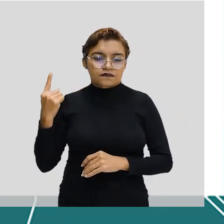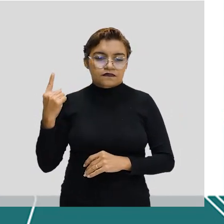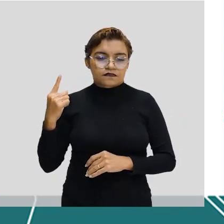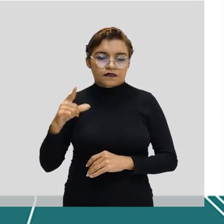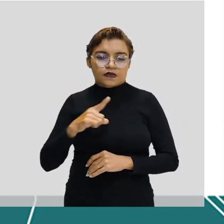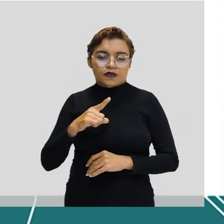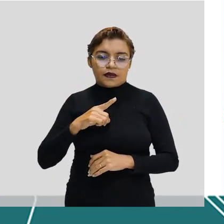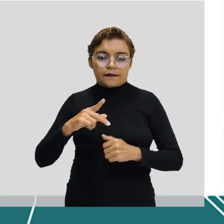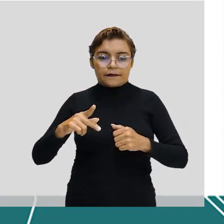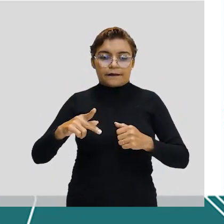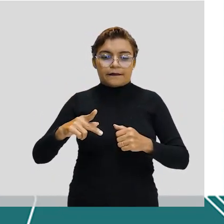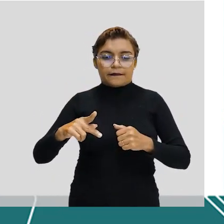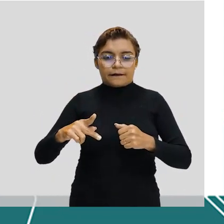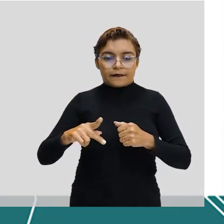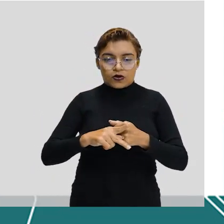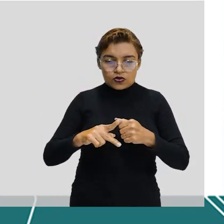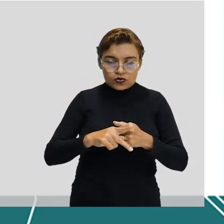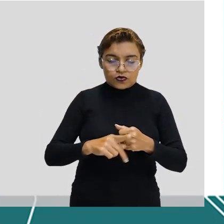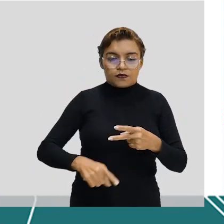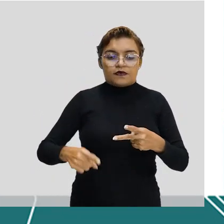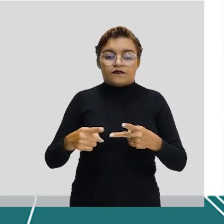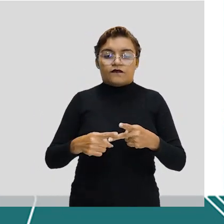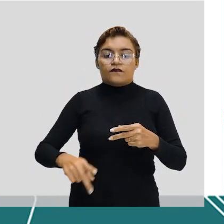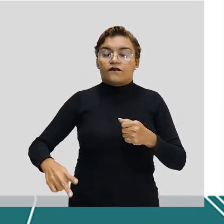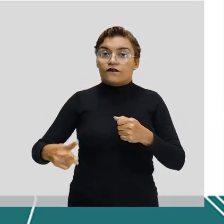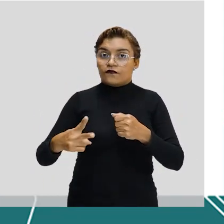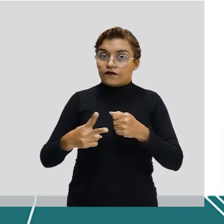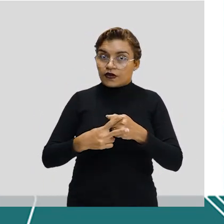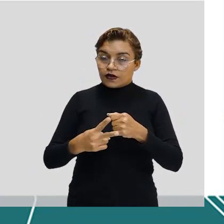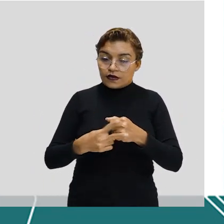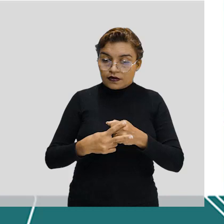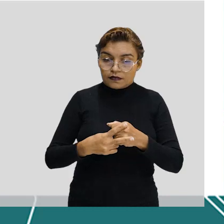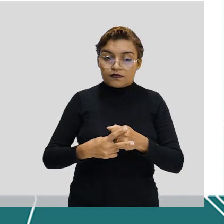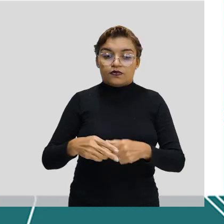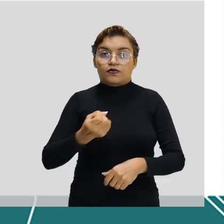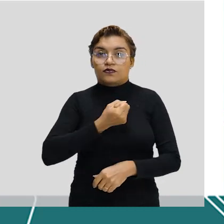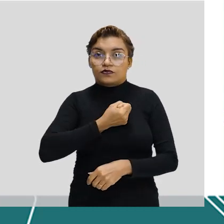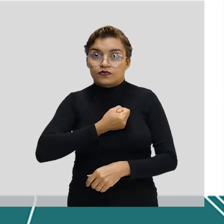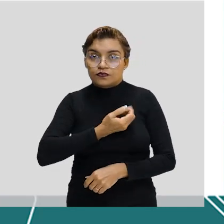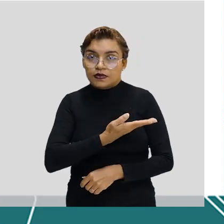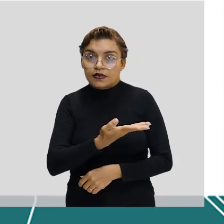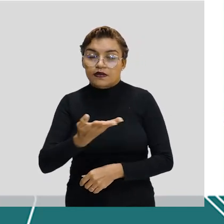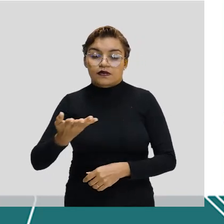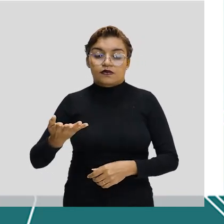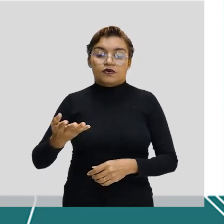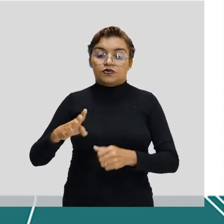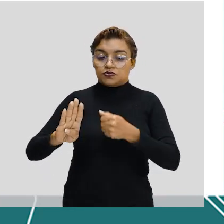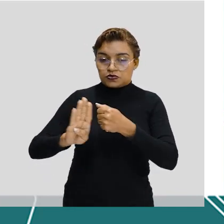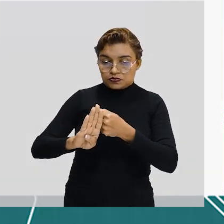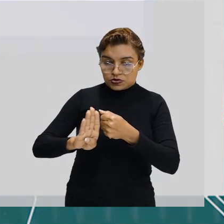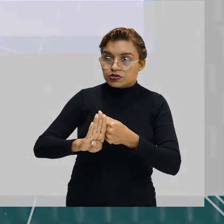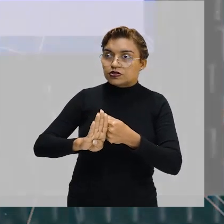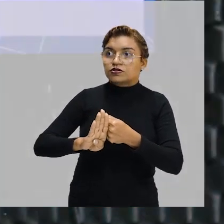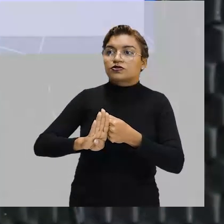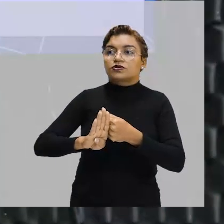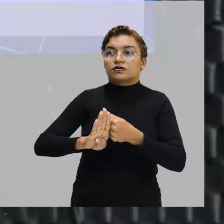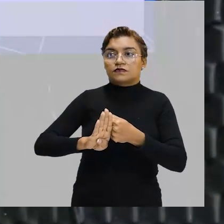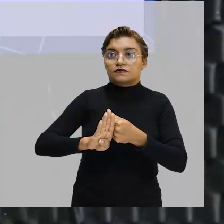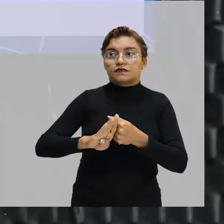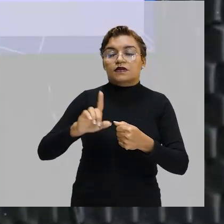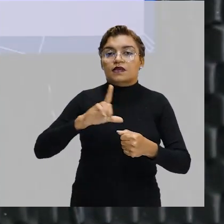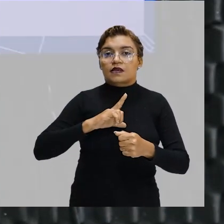tenho pronome, verbo, numeral, substantivo. Aqui eu tenho